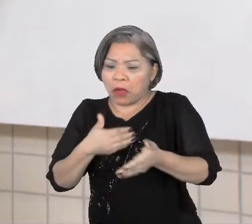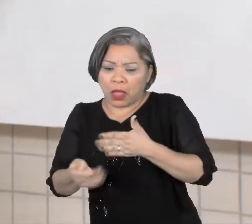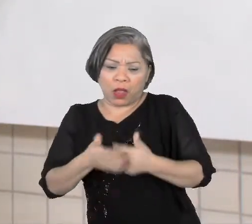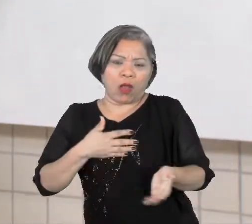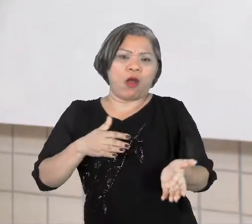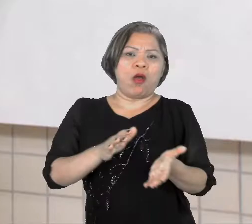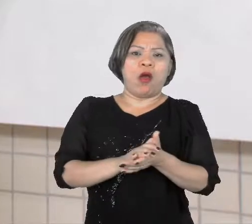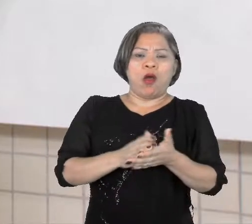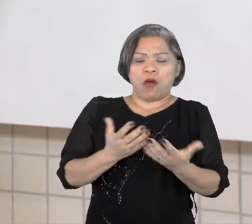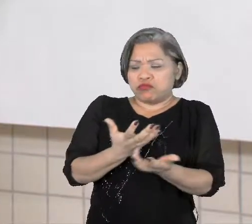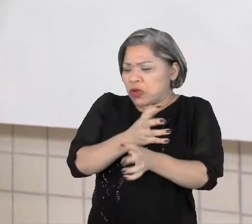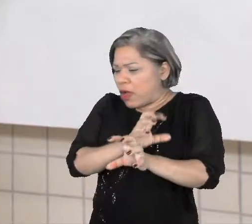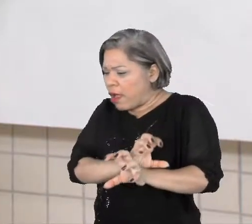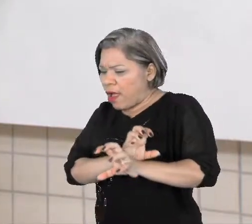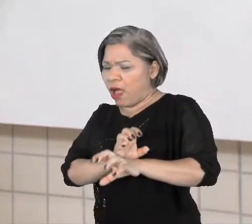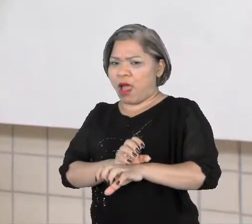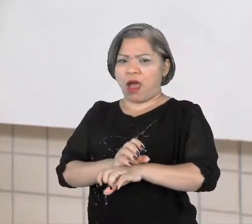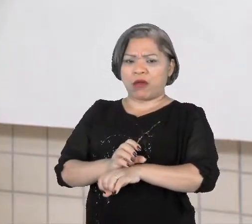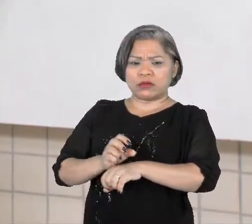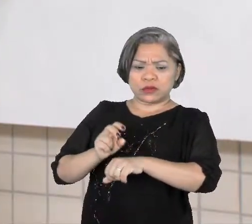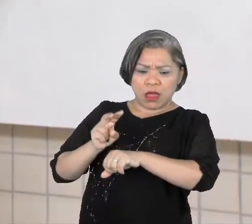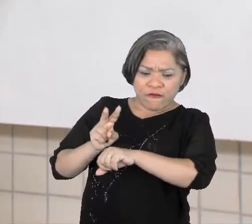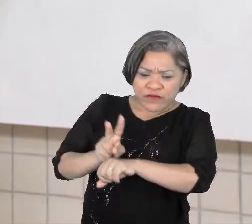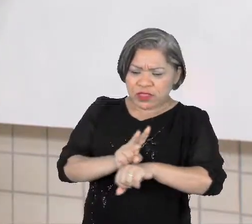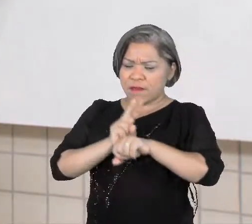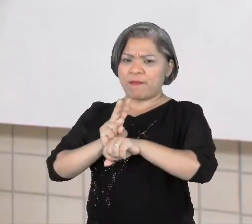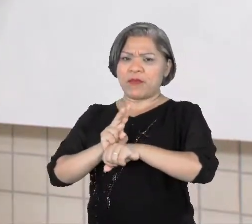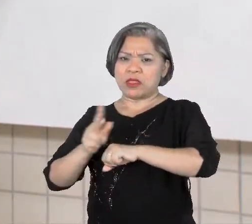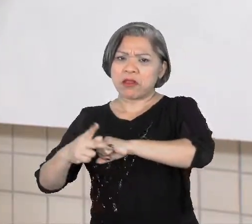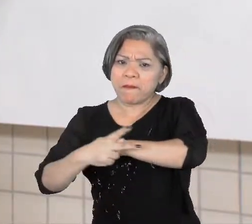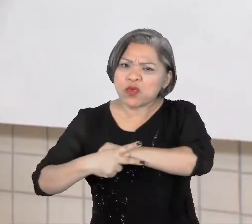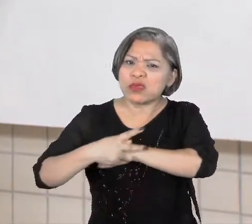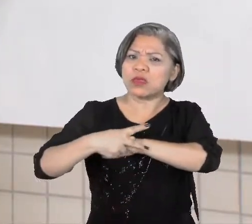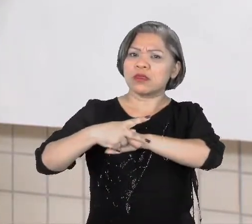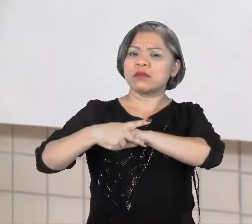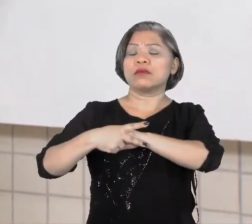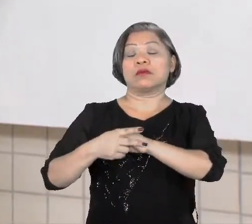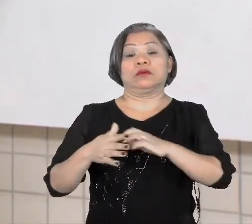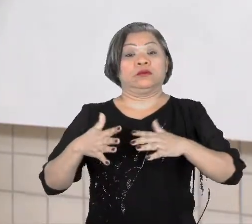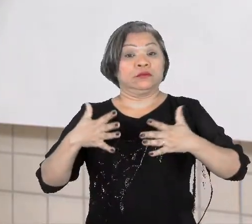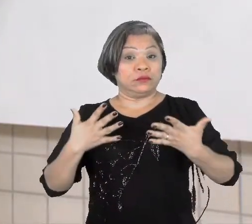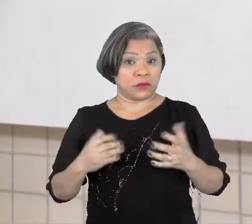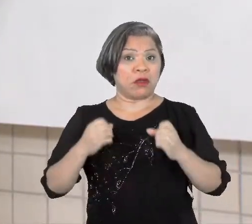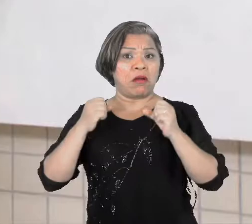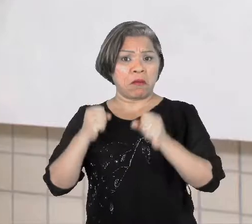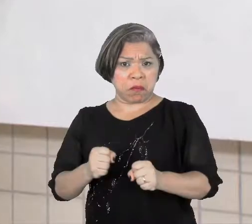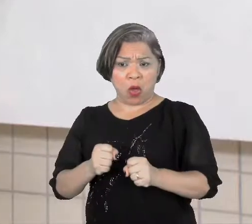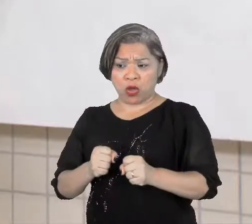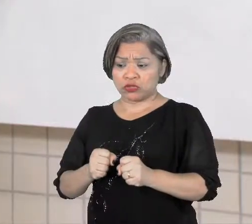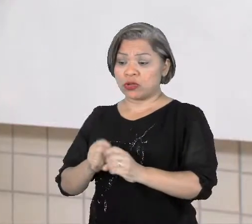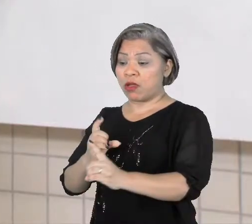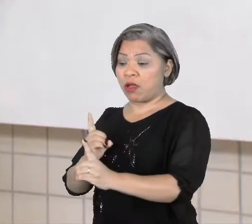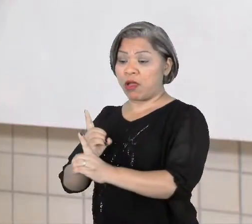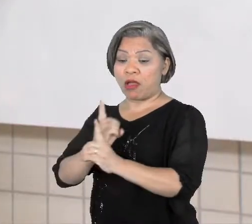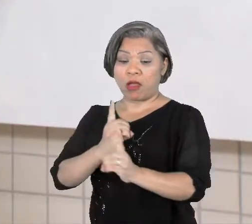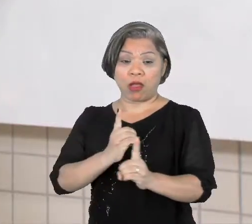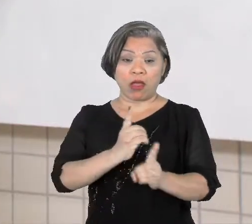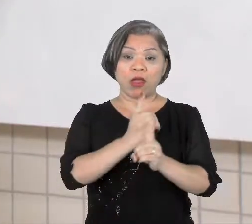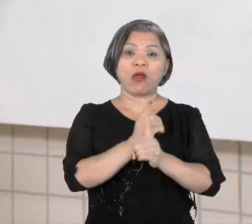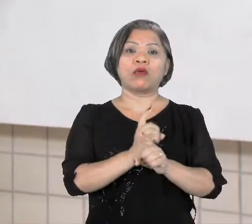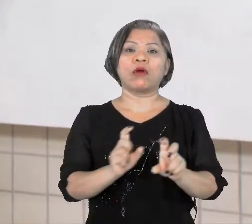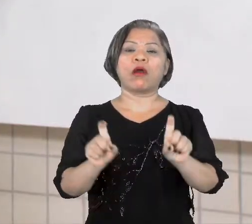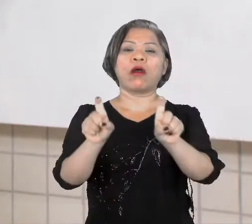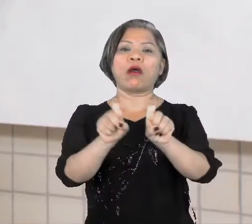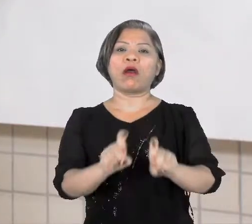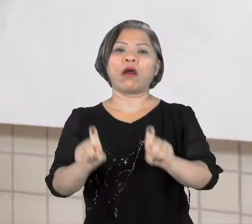de proteína. É possível identificar isso pelos circuitos elétricos, pelos equipamentos que estão inseridos